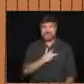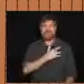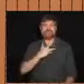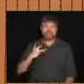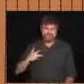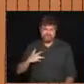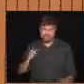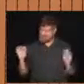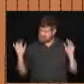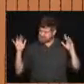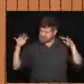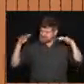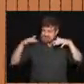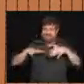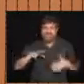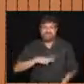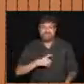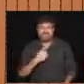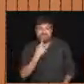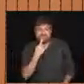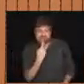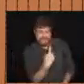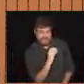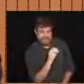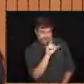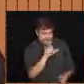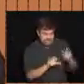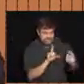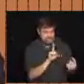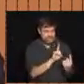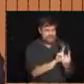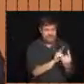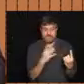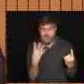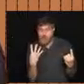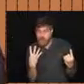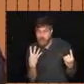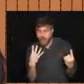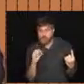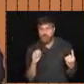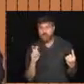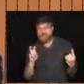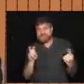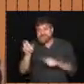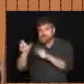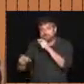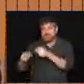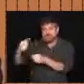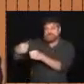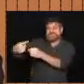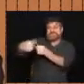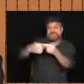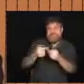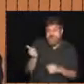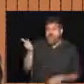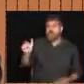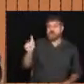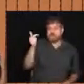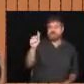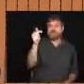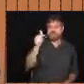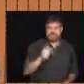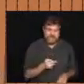uma região. Aqui em Campinas, de cada 10 atendimentos que nós fazemos na saúde, 4 ou 5 são de pessoas que não moram em